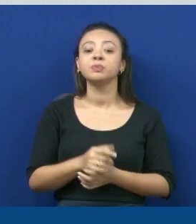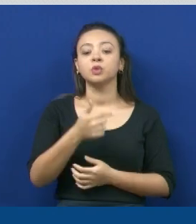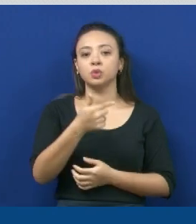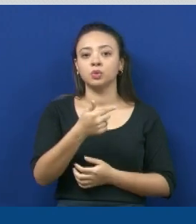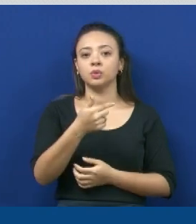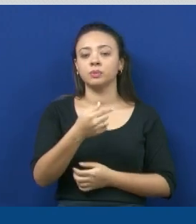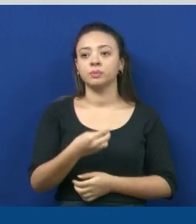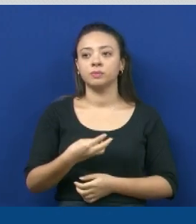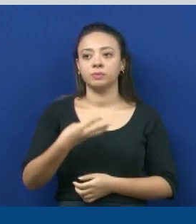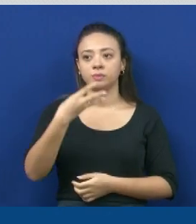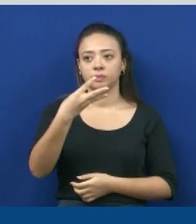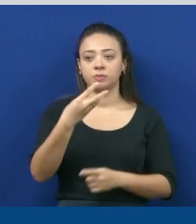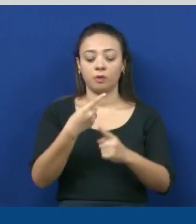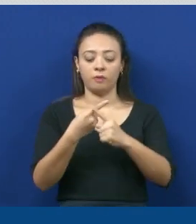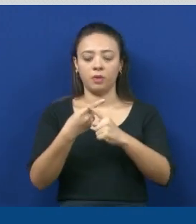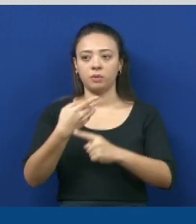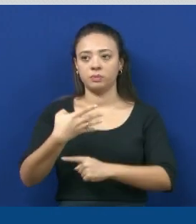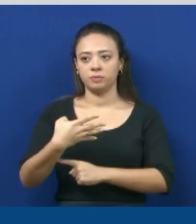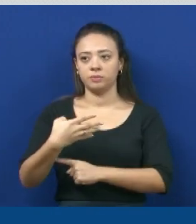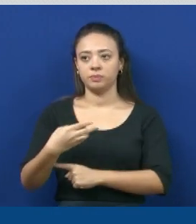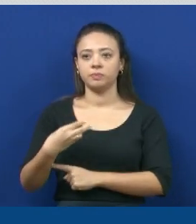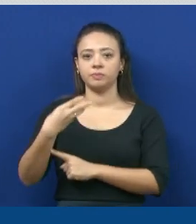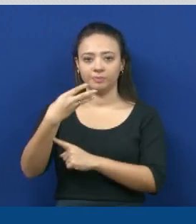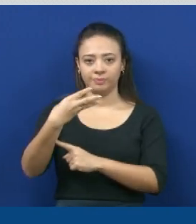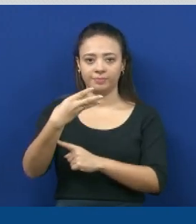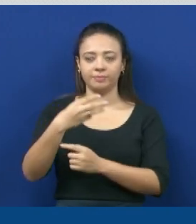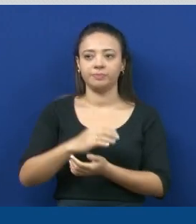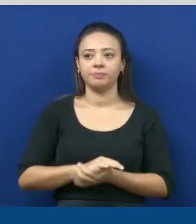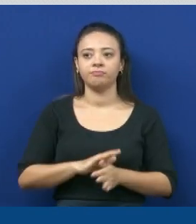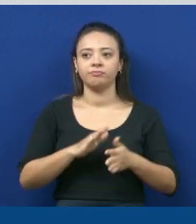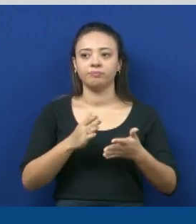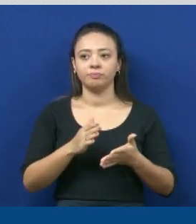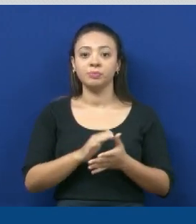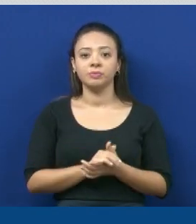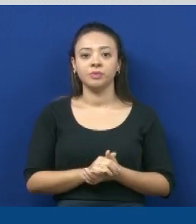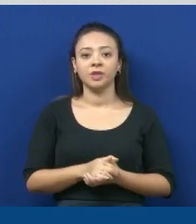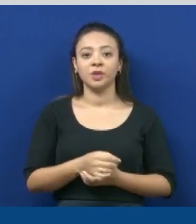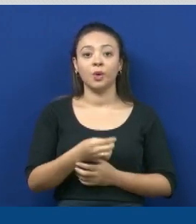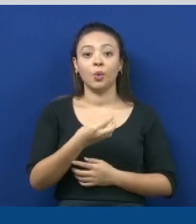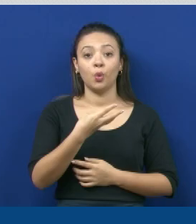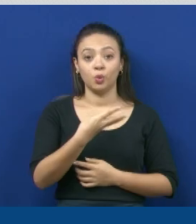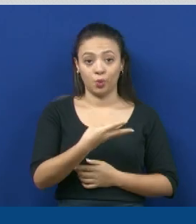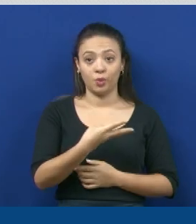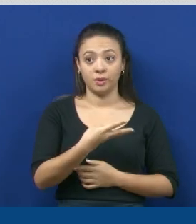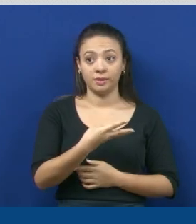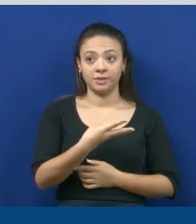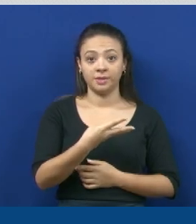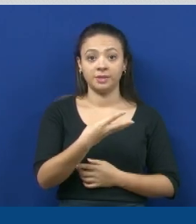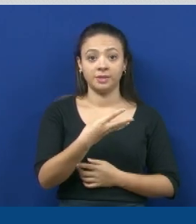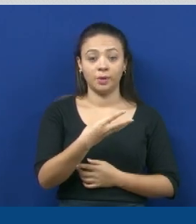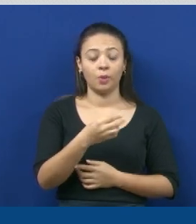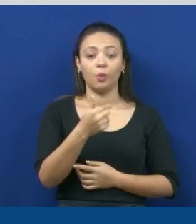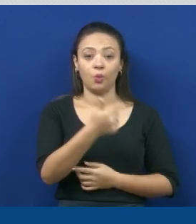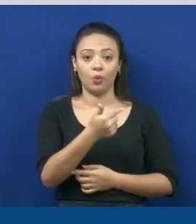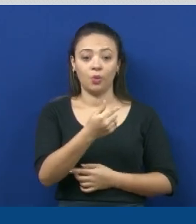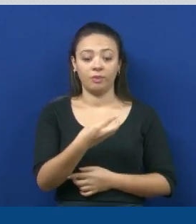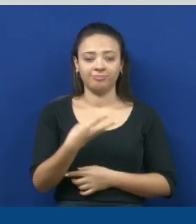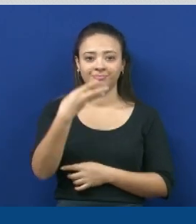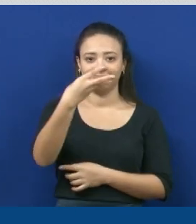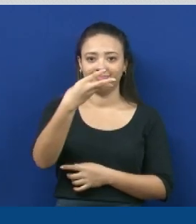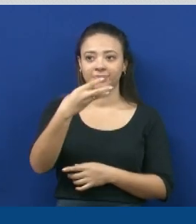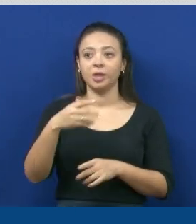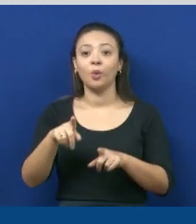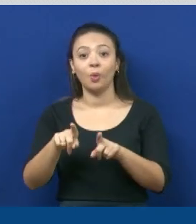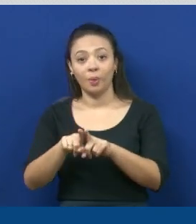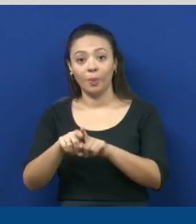elevado ao cubo vezes 4 elevado ao cubo. Então, ou seja, o 2 está elevado àquele 3 e o 4 também está elevado